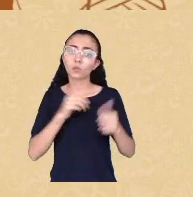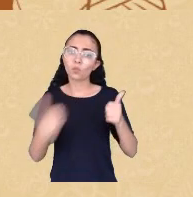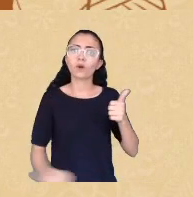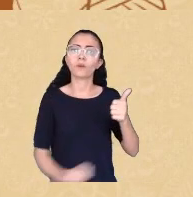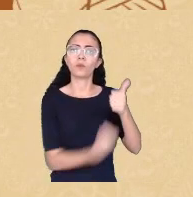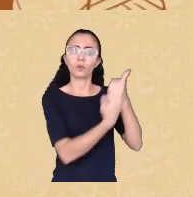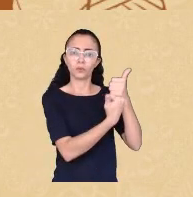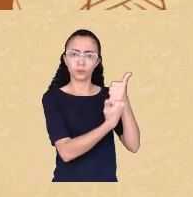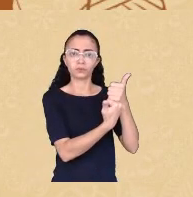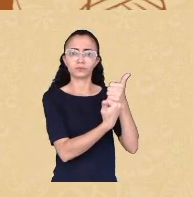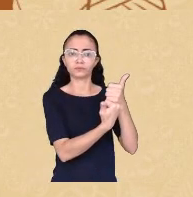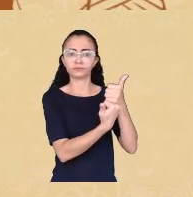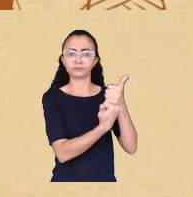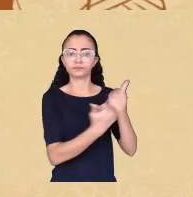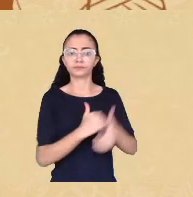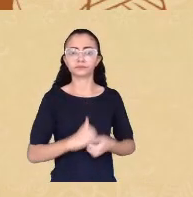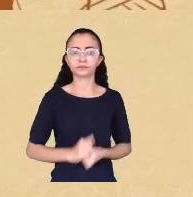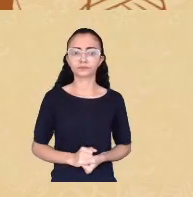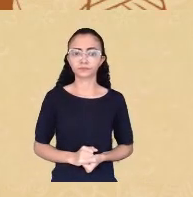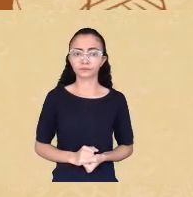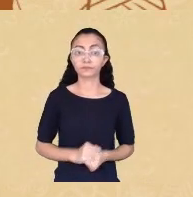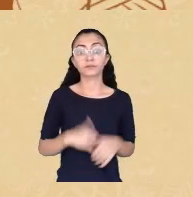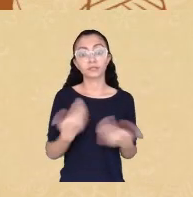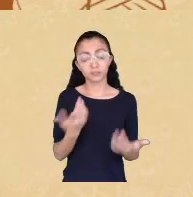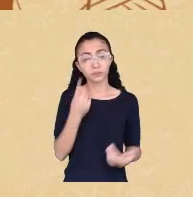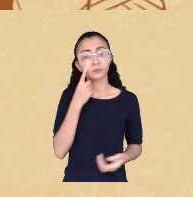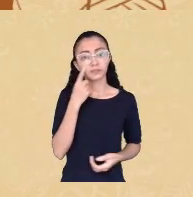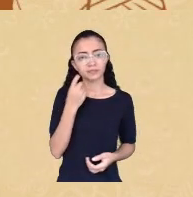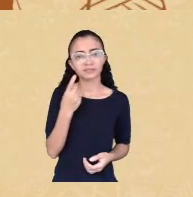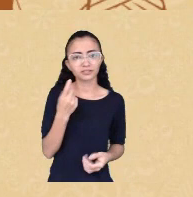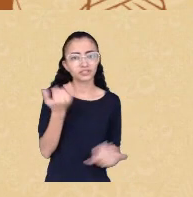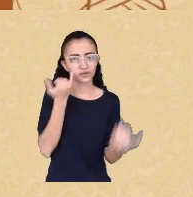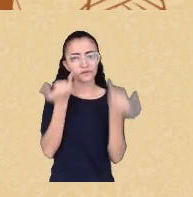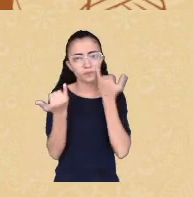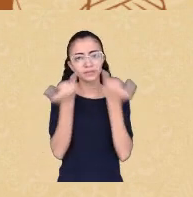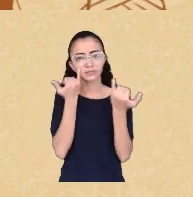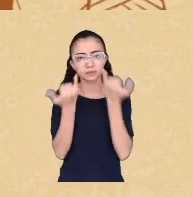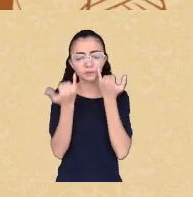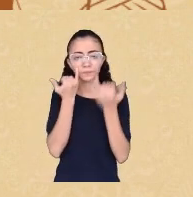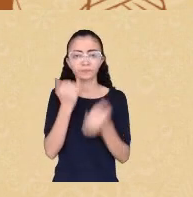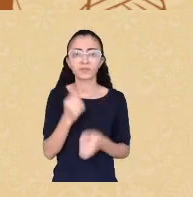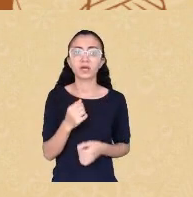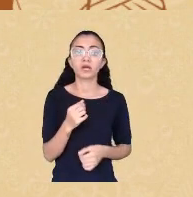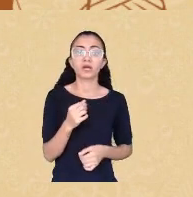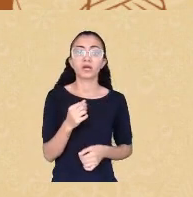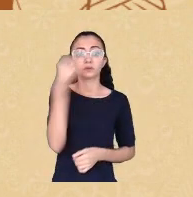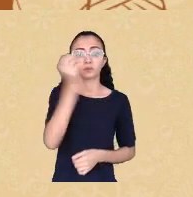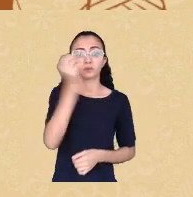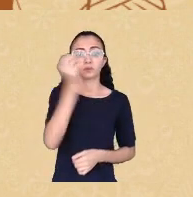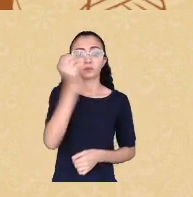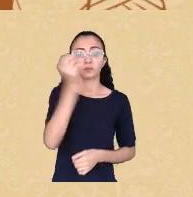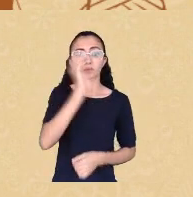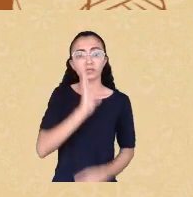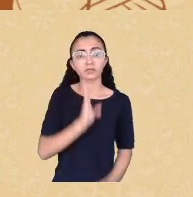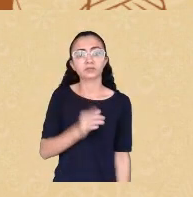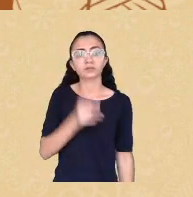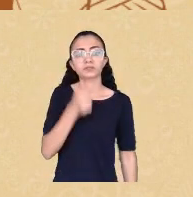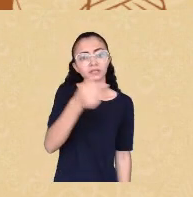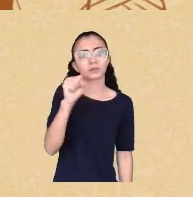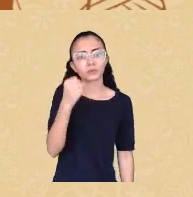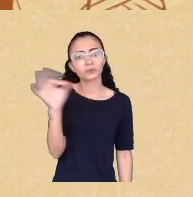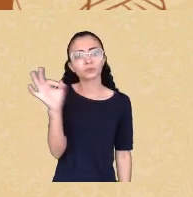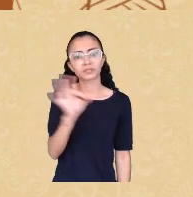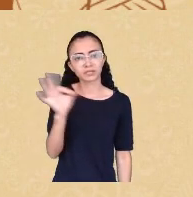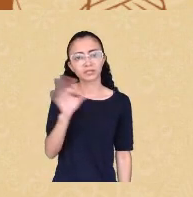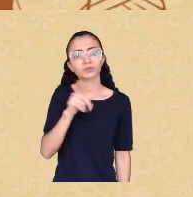Tá? Então, é interessante ver esse dado, né? Que no Brasil, 78% encontraram alguém para ajudar, mesmo que fosse só uma